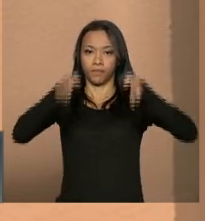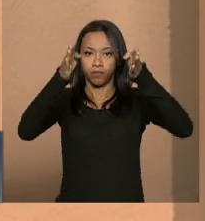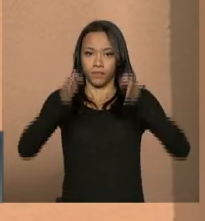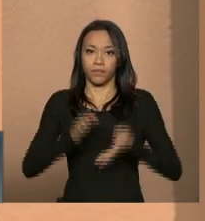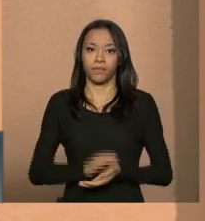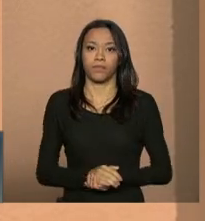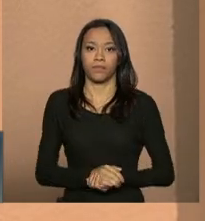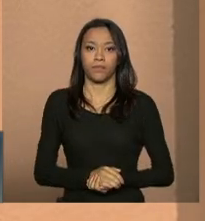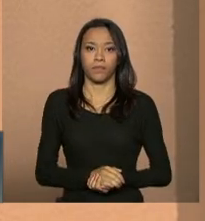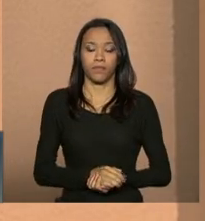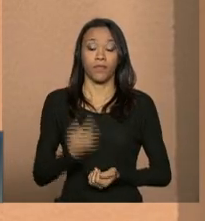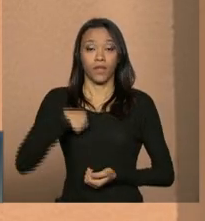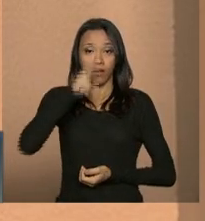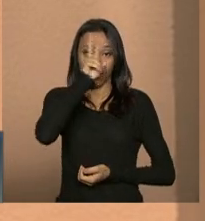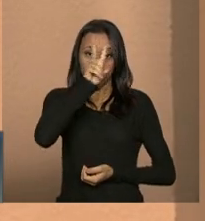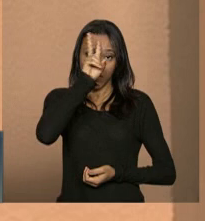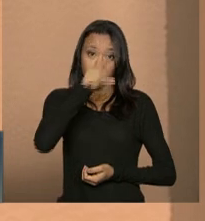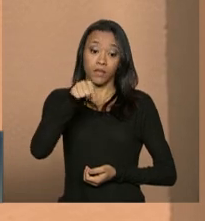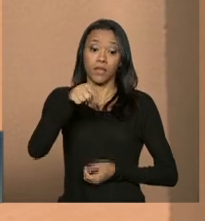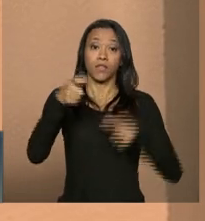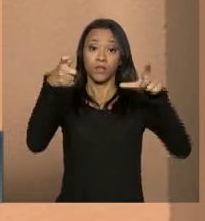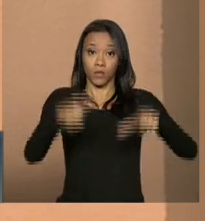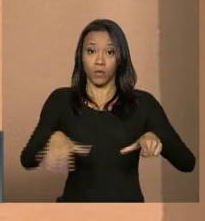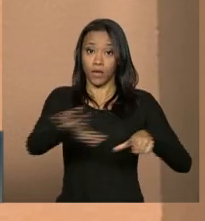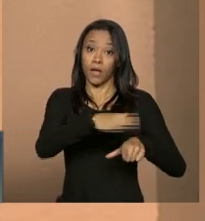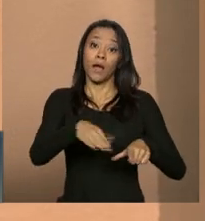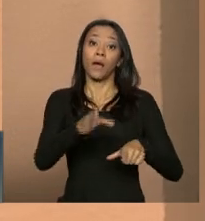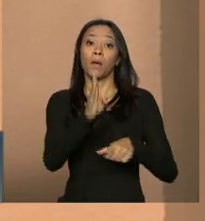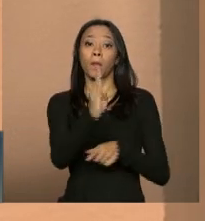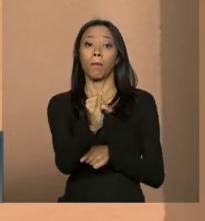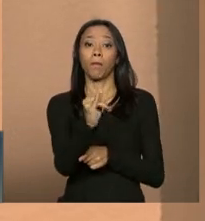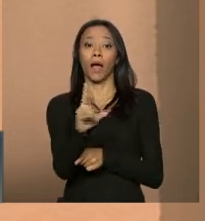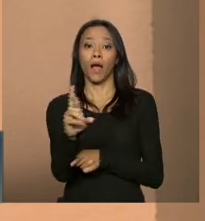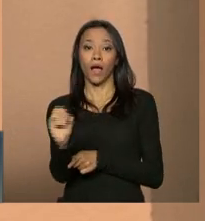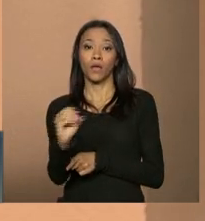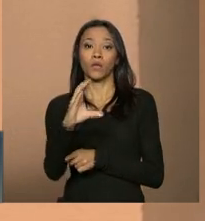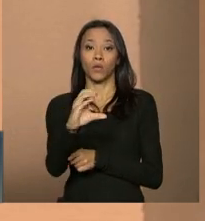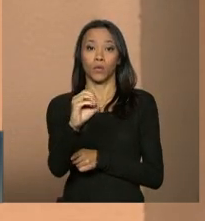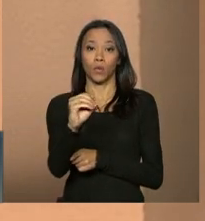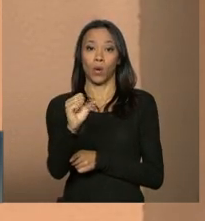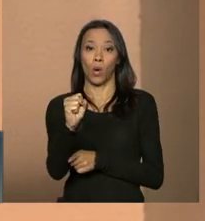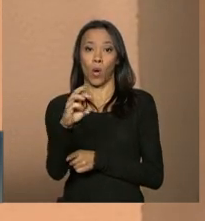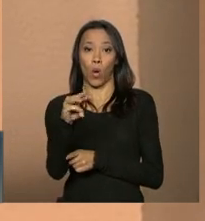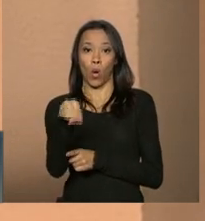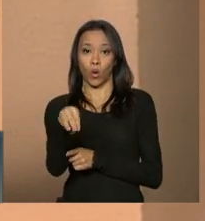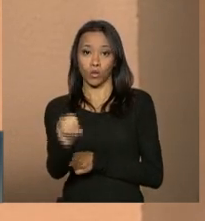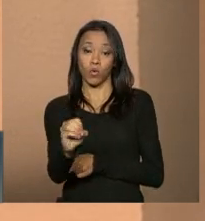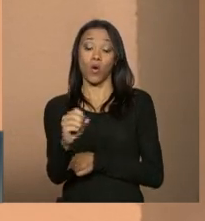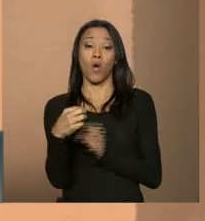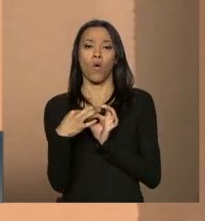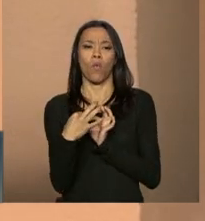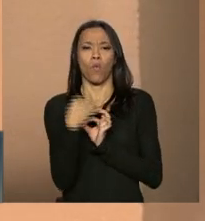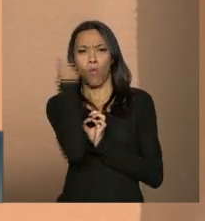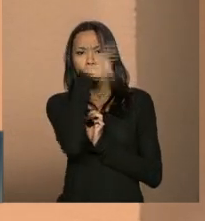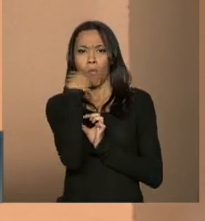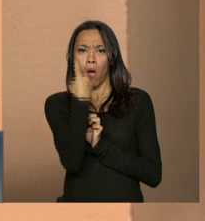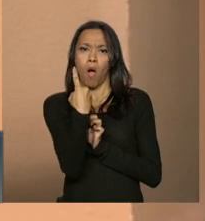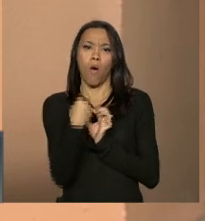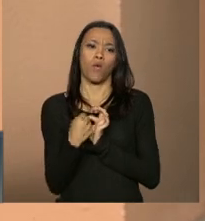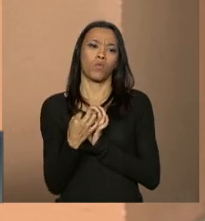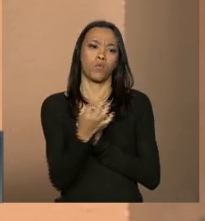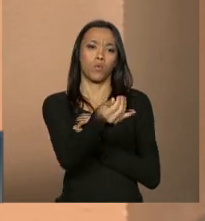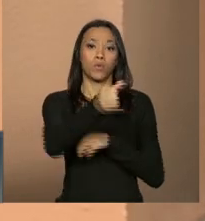ambientes Lembrando que aí o bairro do Cosmos fica a cerca de 1 hora do centro do Rio de Janeiro